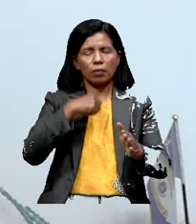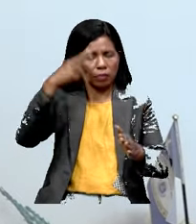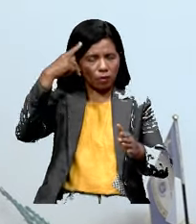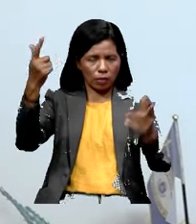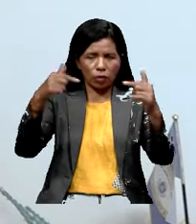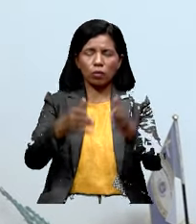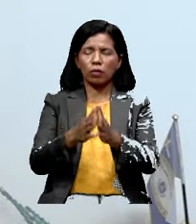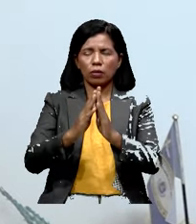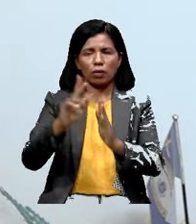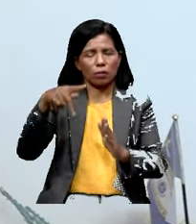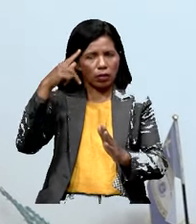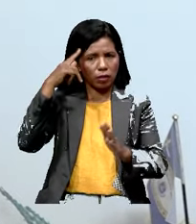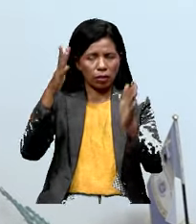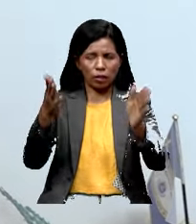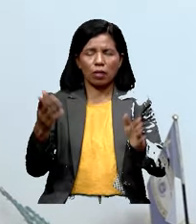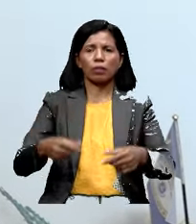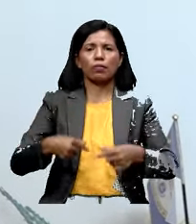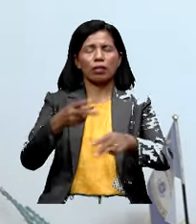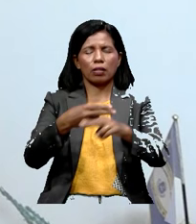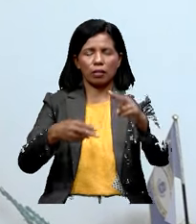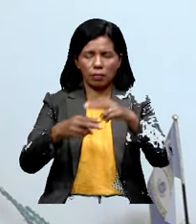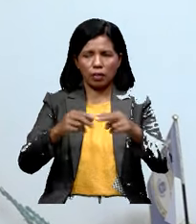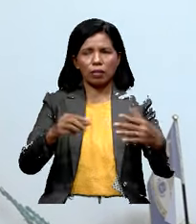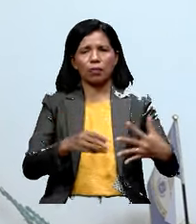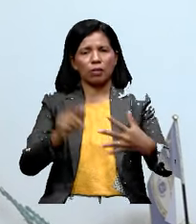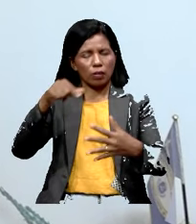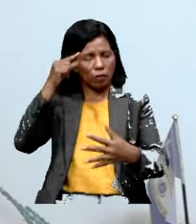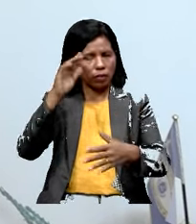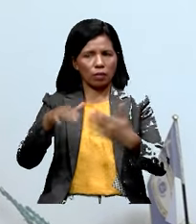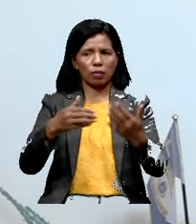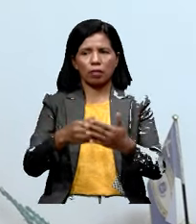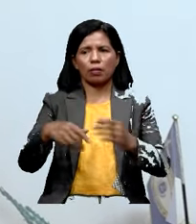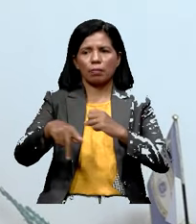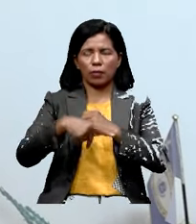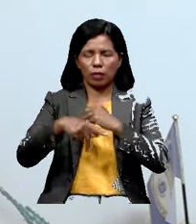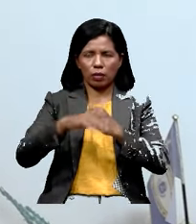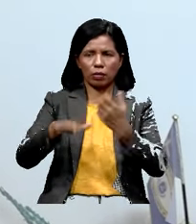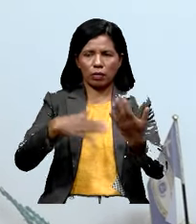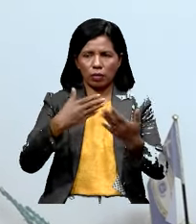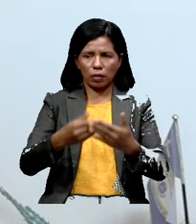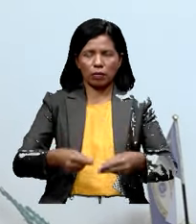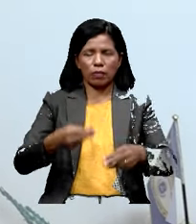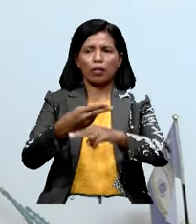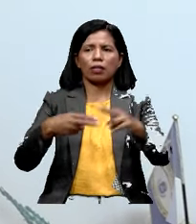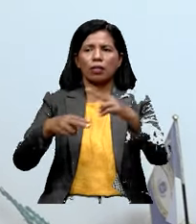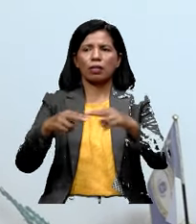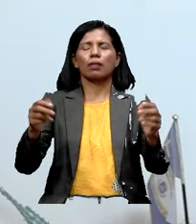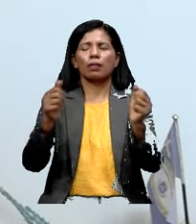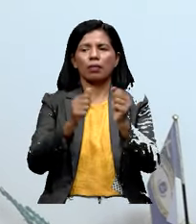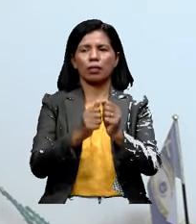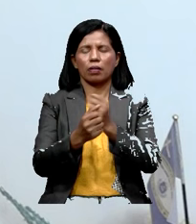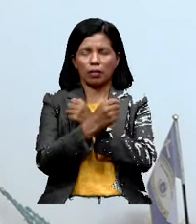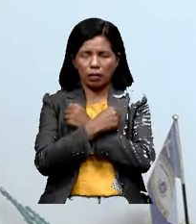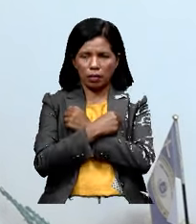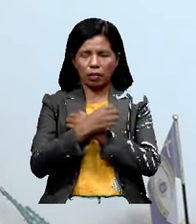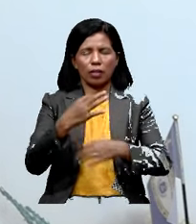sira, a tu for lima mo malu, li liba governante sira, ba partido precisa sira, tem que for lima mo malu, a tu hadomi, a tu